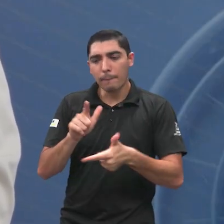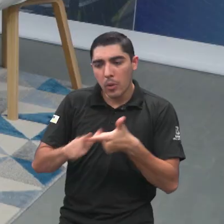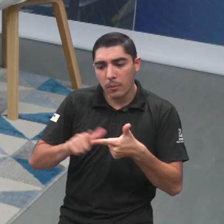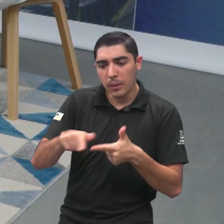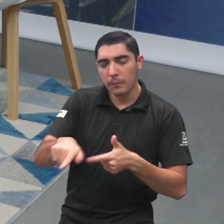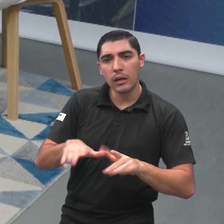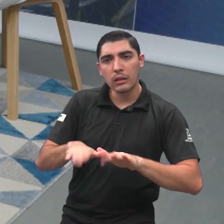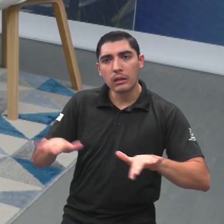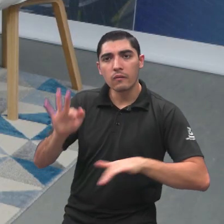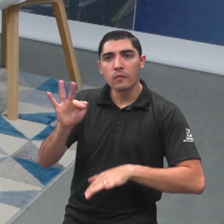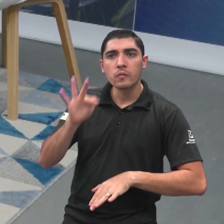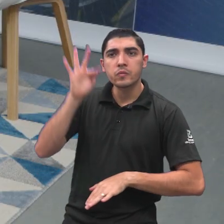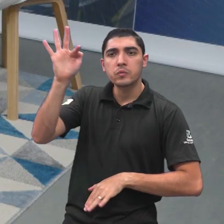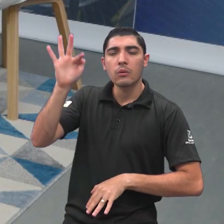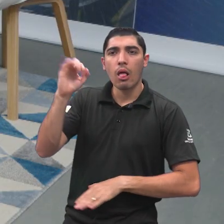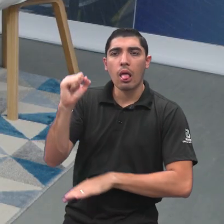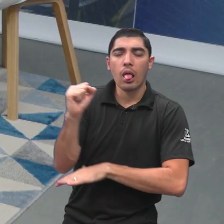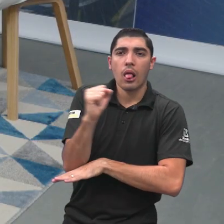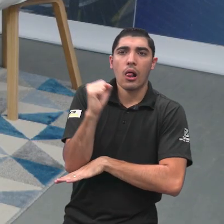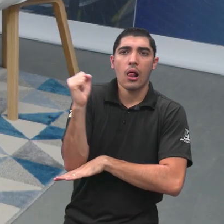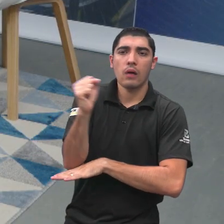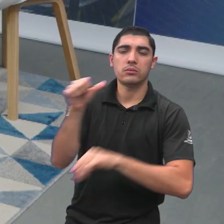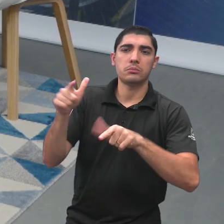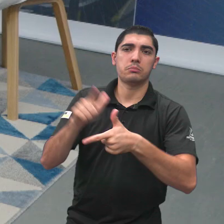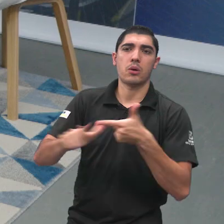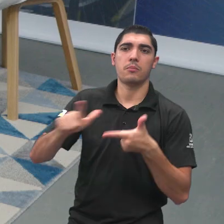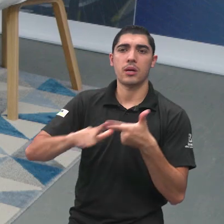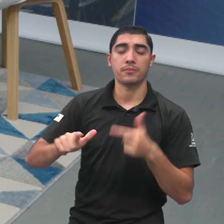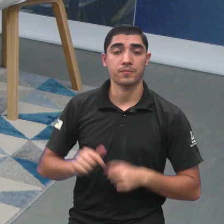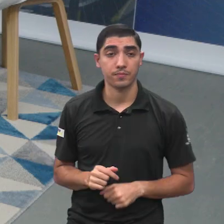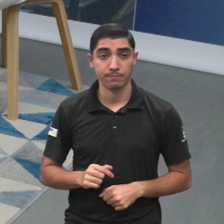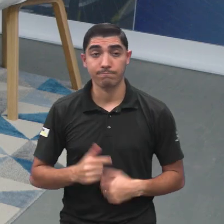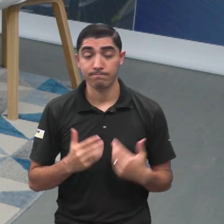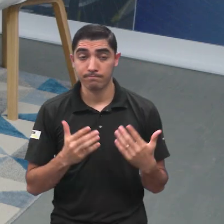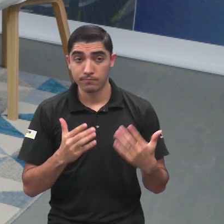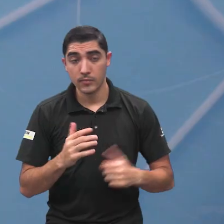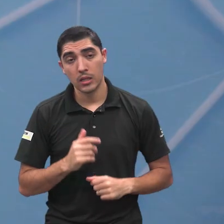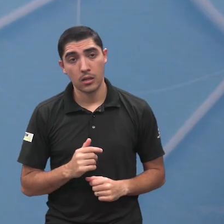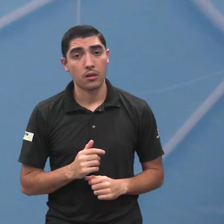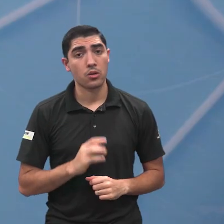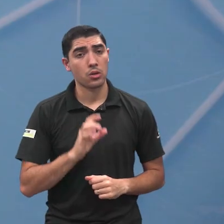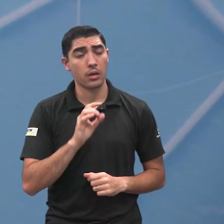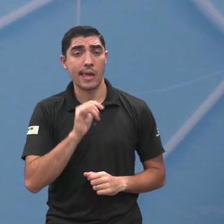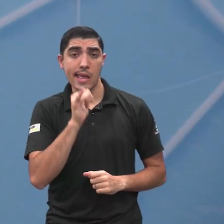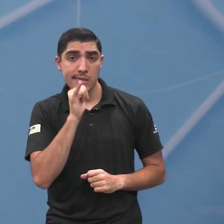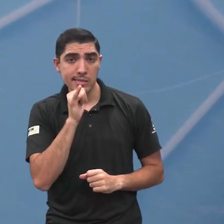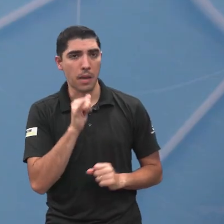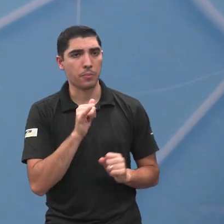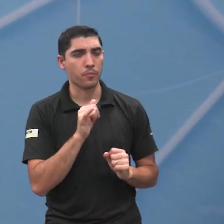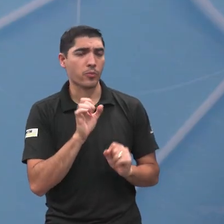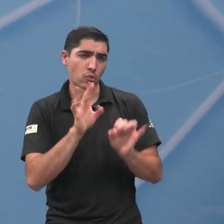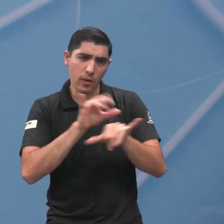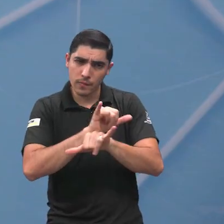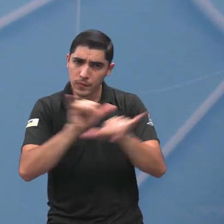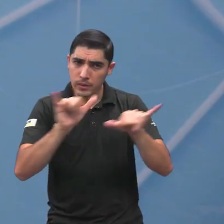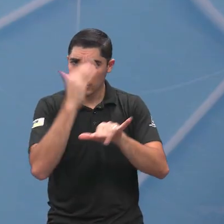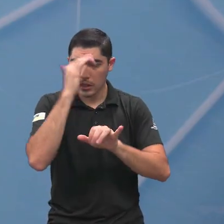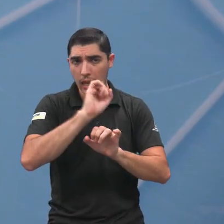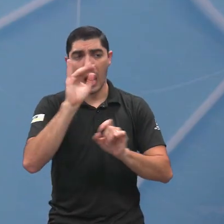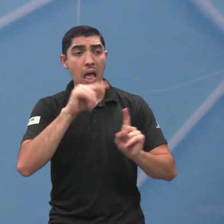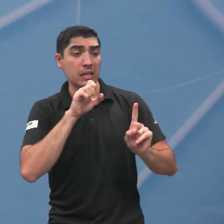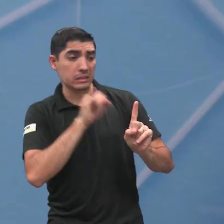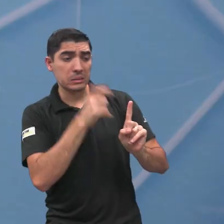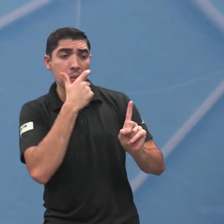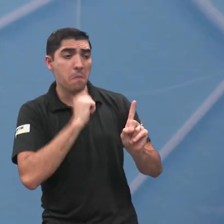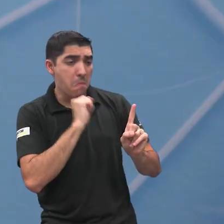no futuro? Sim, e também é uma questão que não necessariamente ter a ausência do pai vai implicar em a